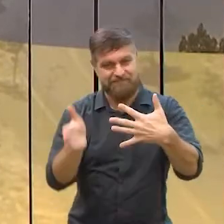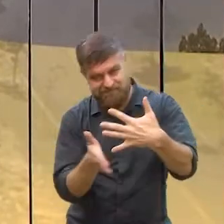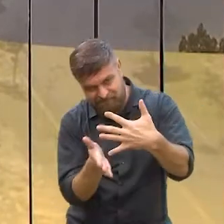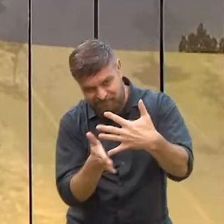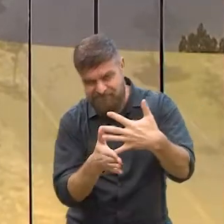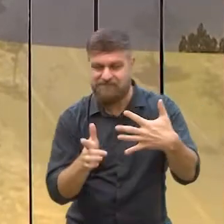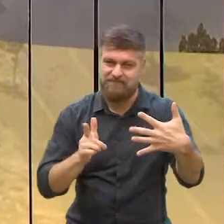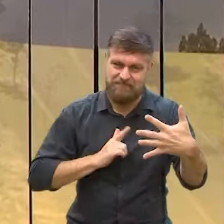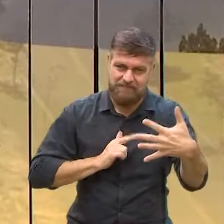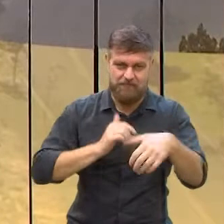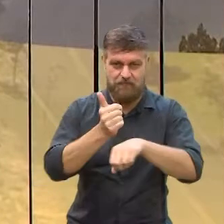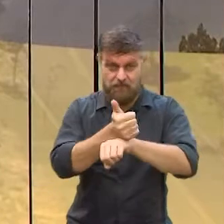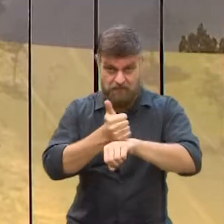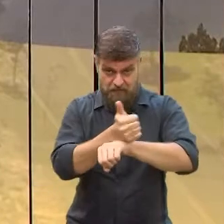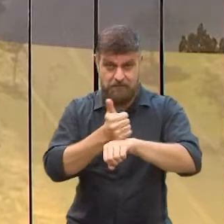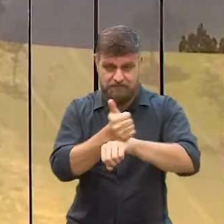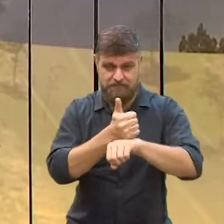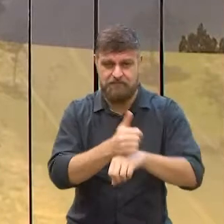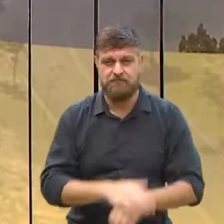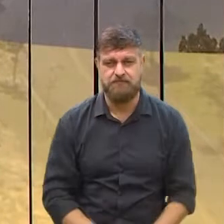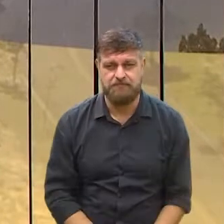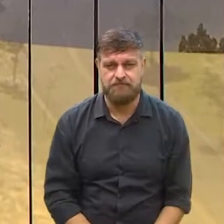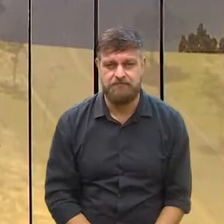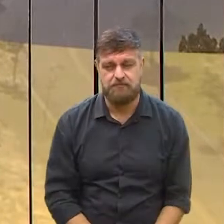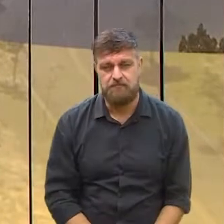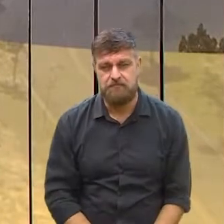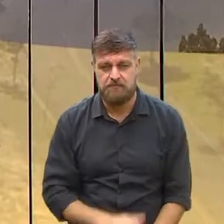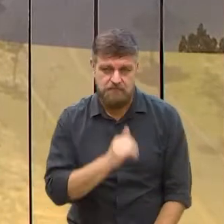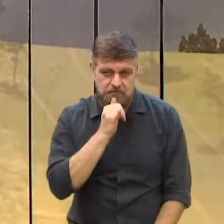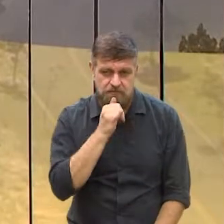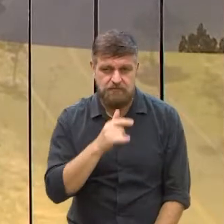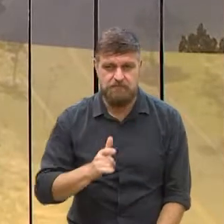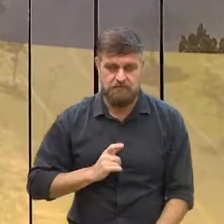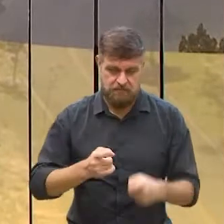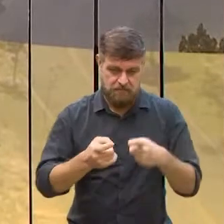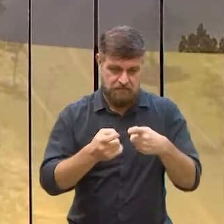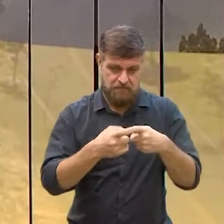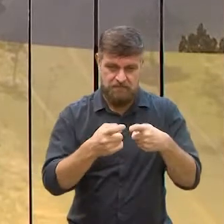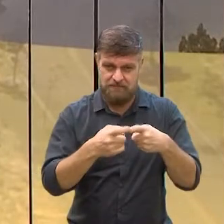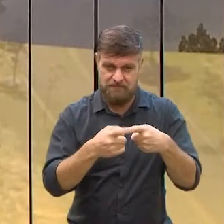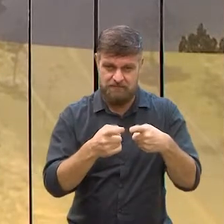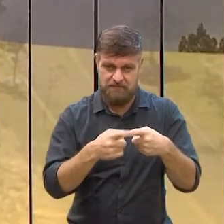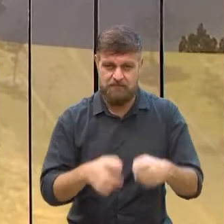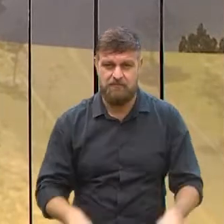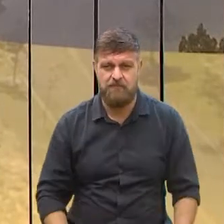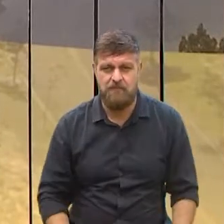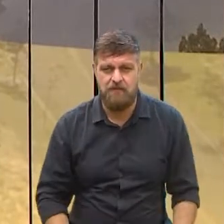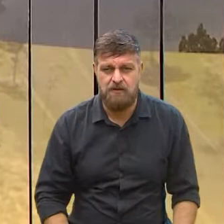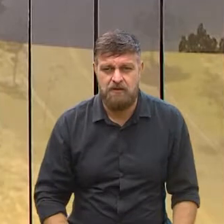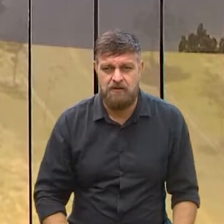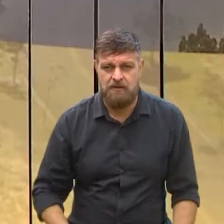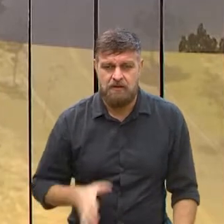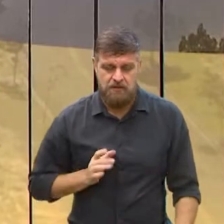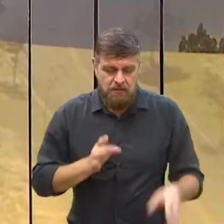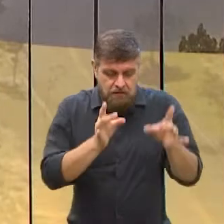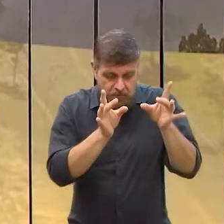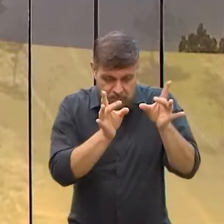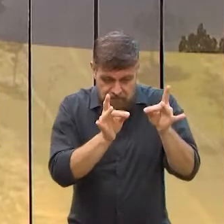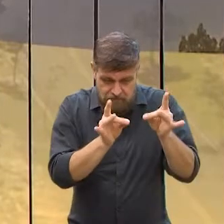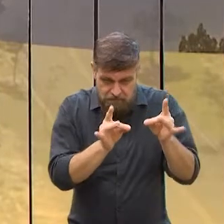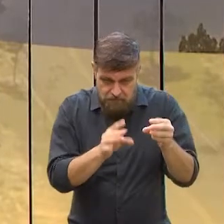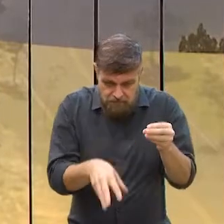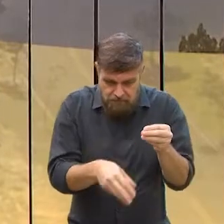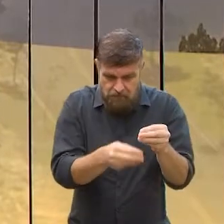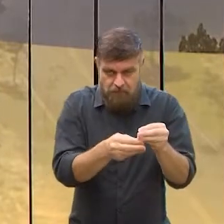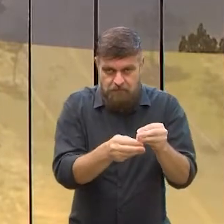né? Existem médicos que têm um detalhe a mais